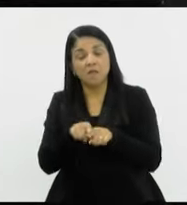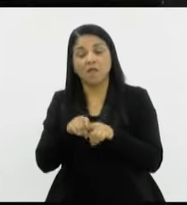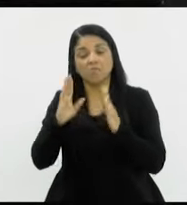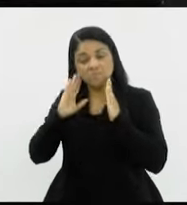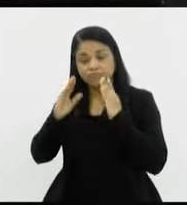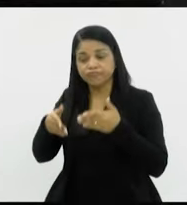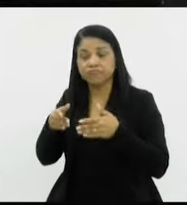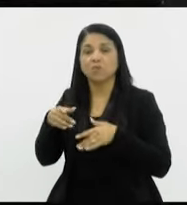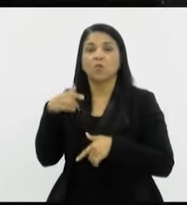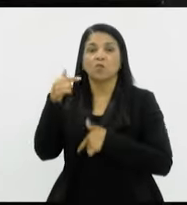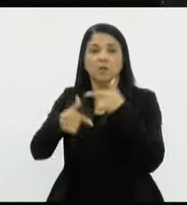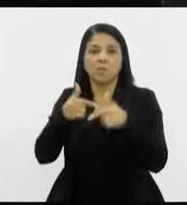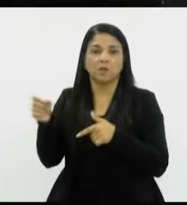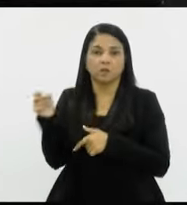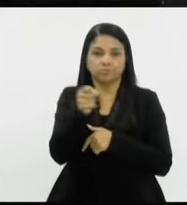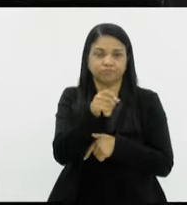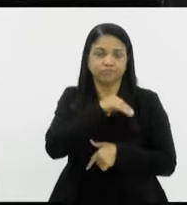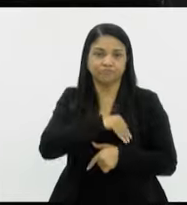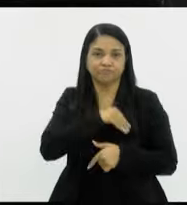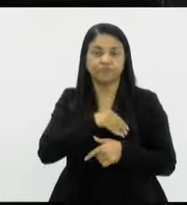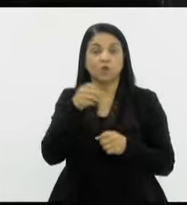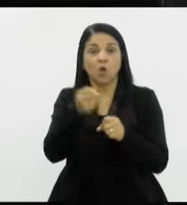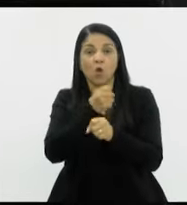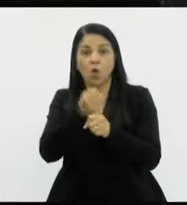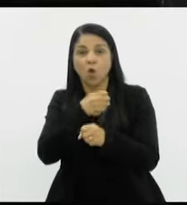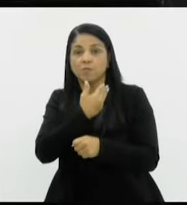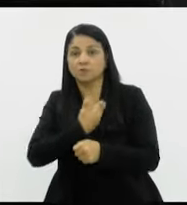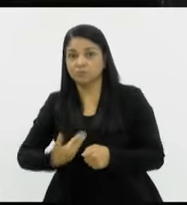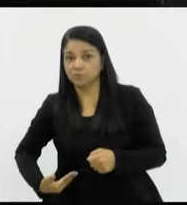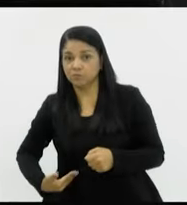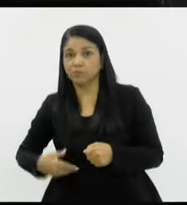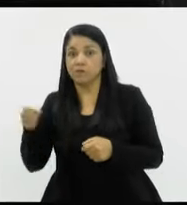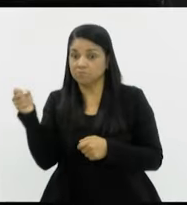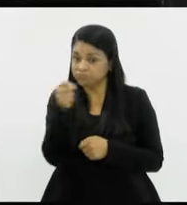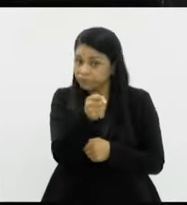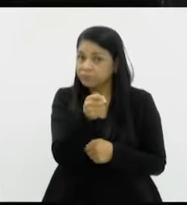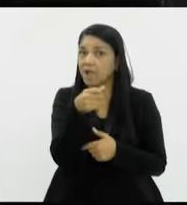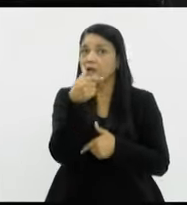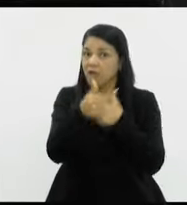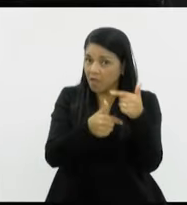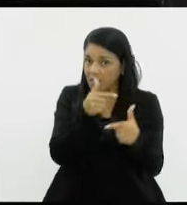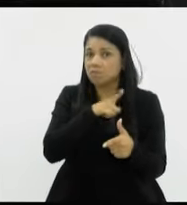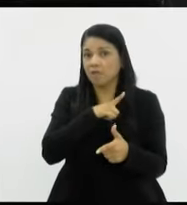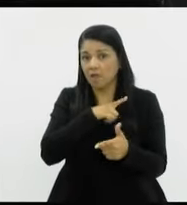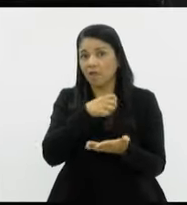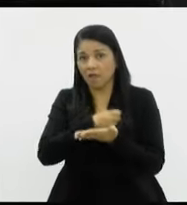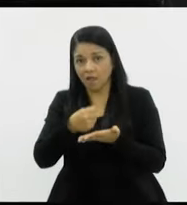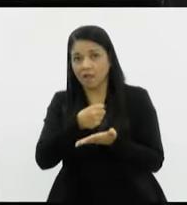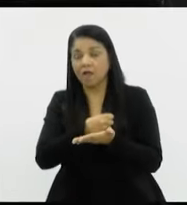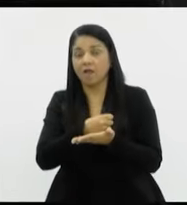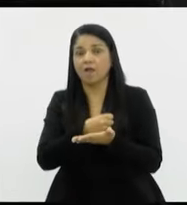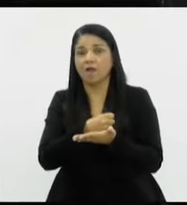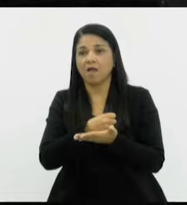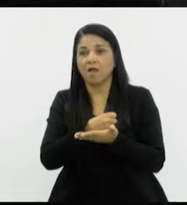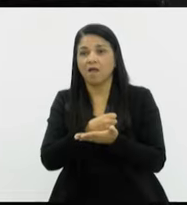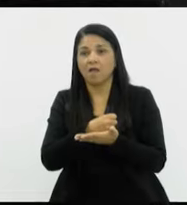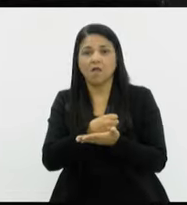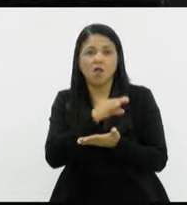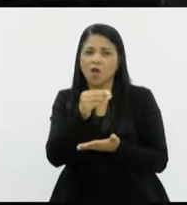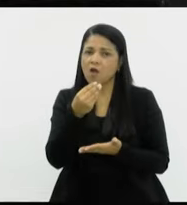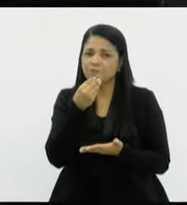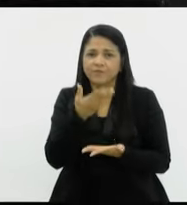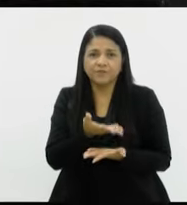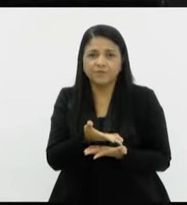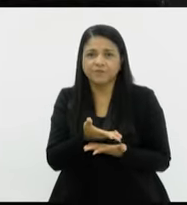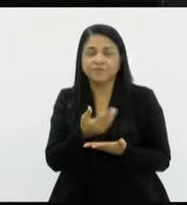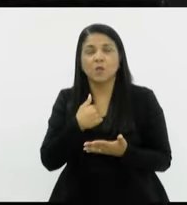é o acesso à renda. Obras públicas geram empregos. Então, a conta é muito óbvia, e eu